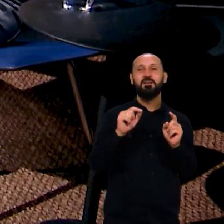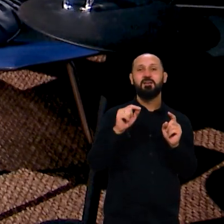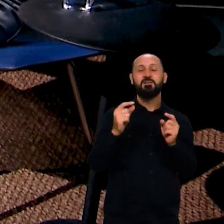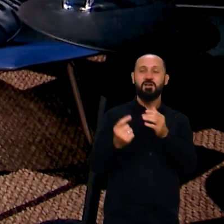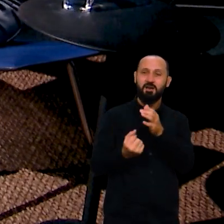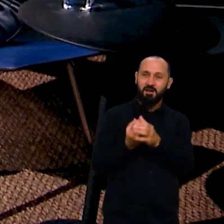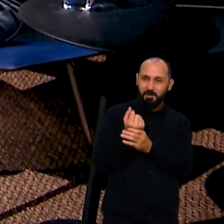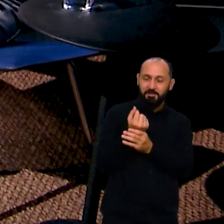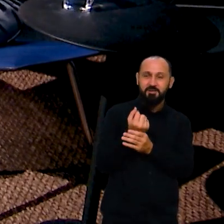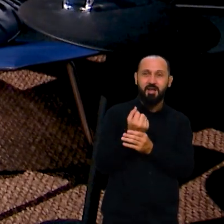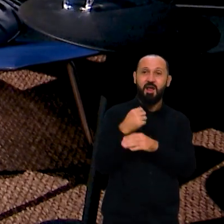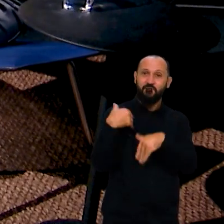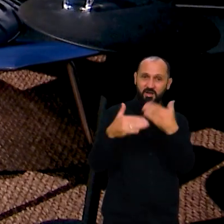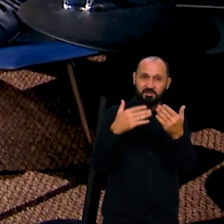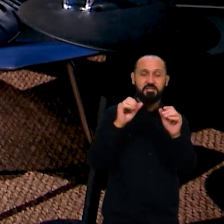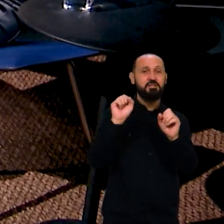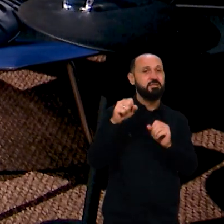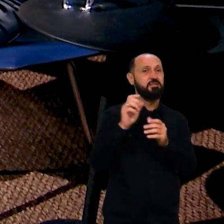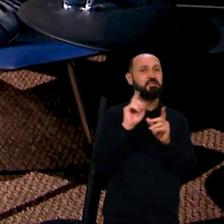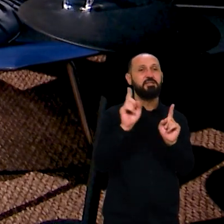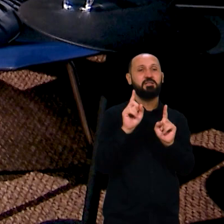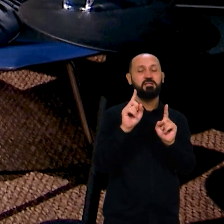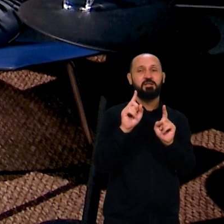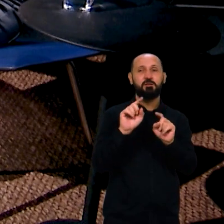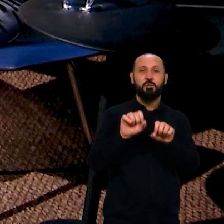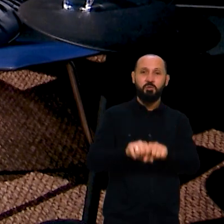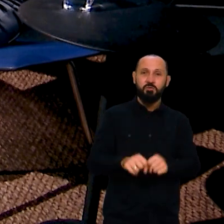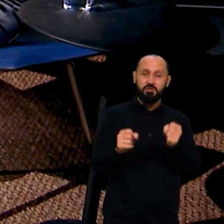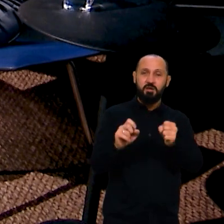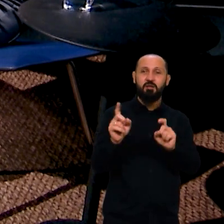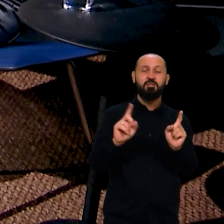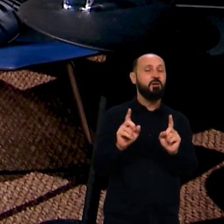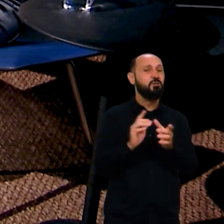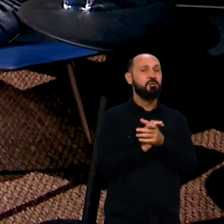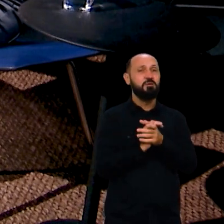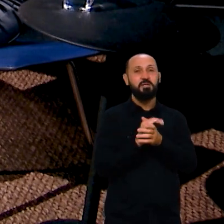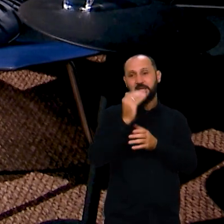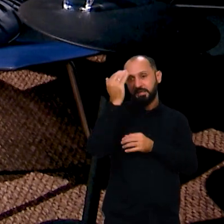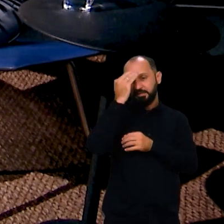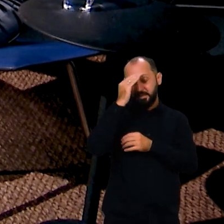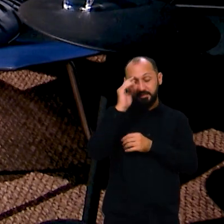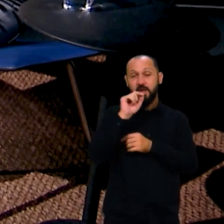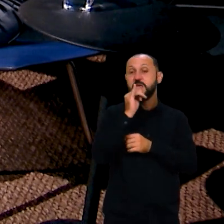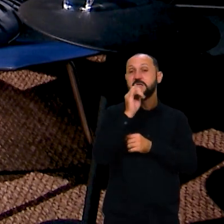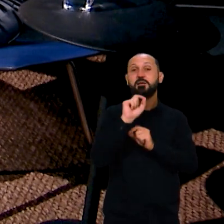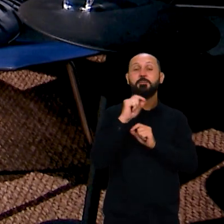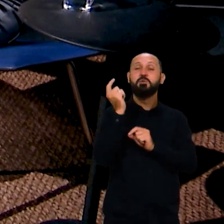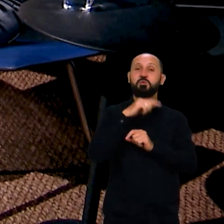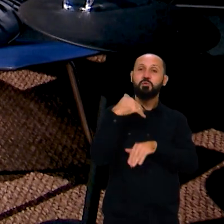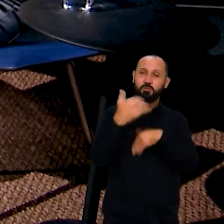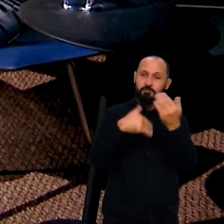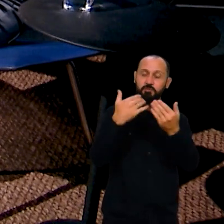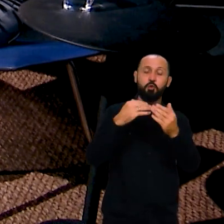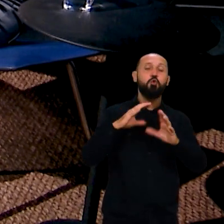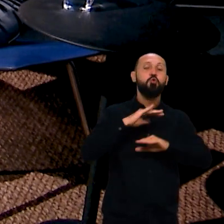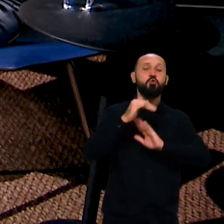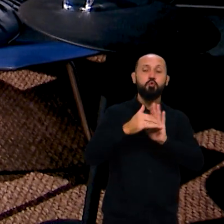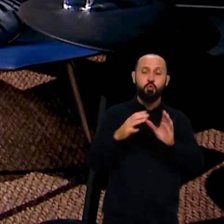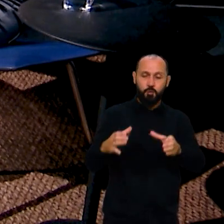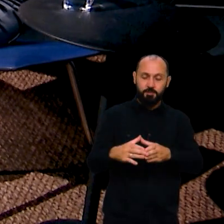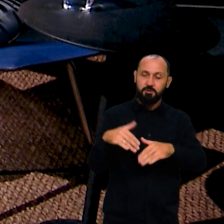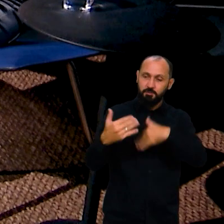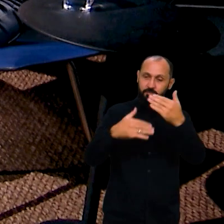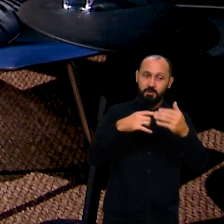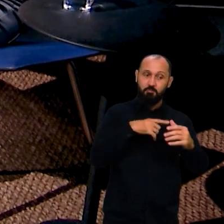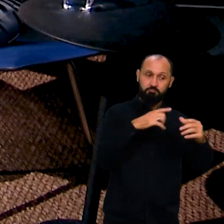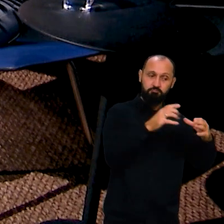puro capitalismo, capitalismo avançado, capitalismo que não é destrutivo, capitalismo que entende que para que você cresça, todo mundo tem que crescer também. Não